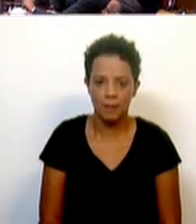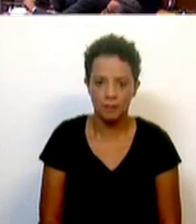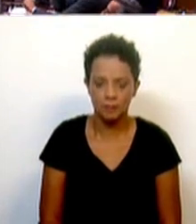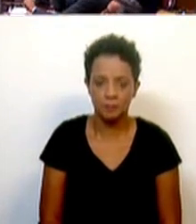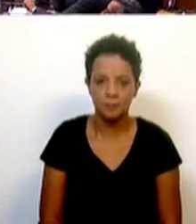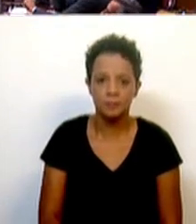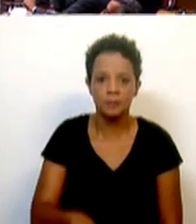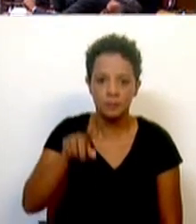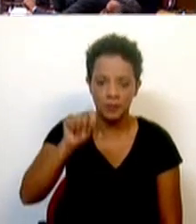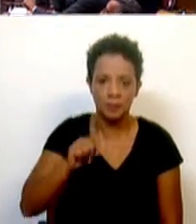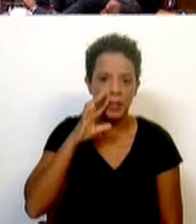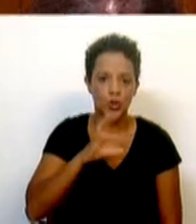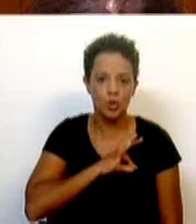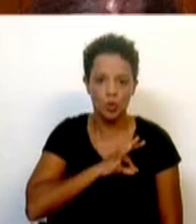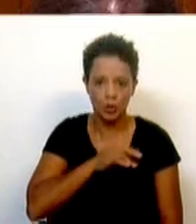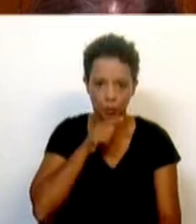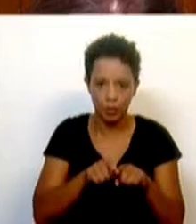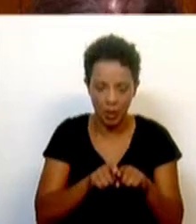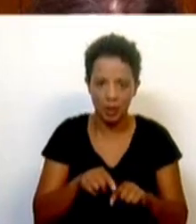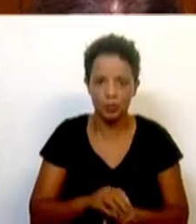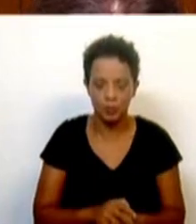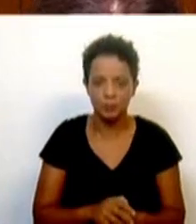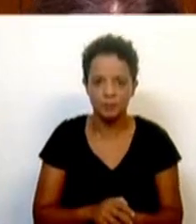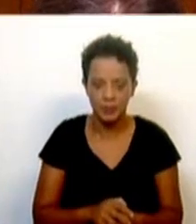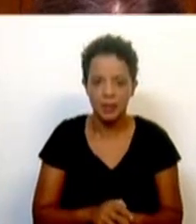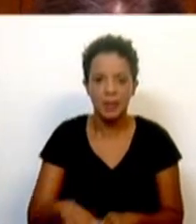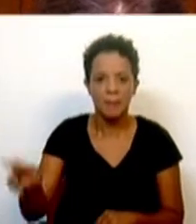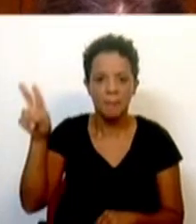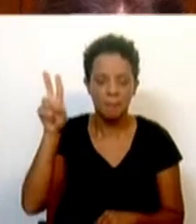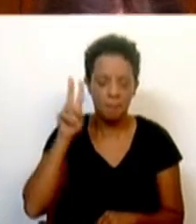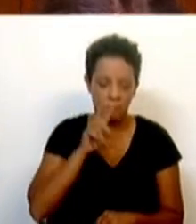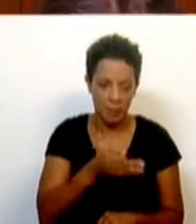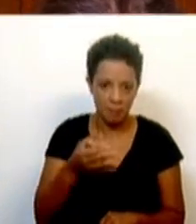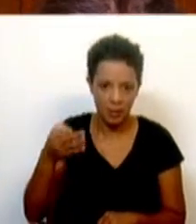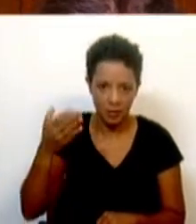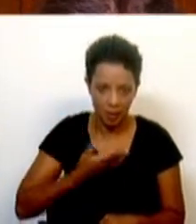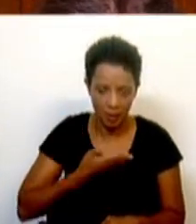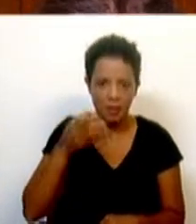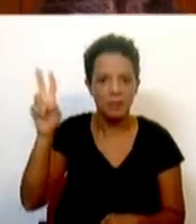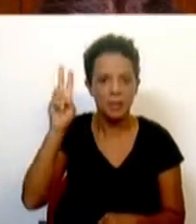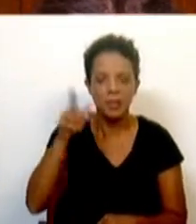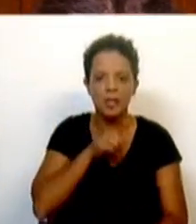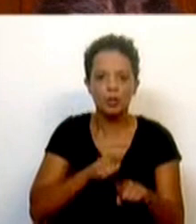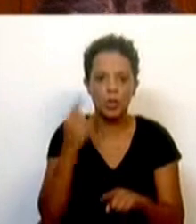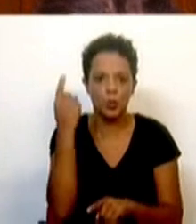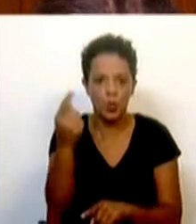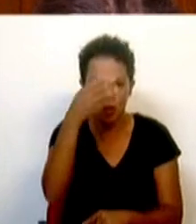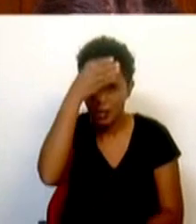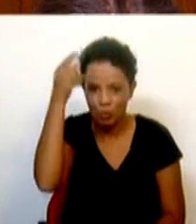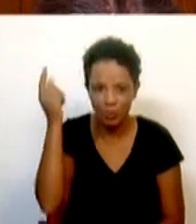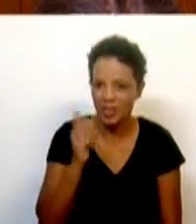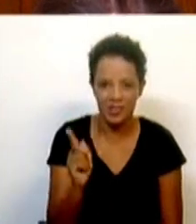E honra-lhe seja, Sr. Deputado, que ainda vejo na bancada do PS, do PPD-PSD um deputado que não se